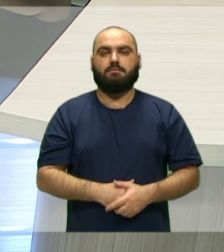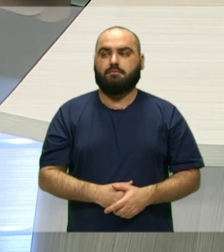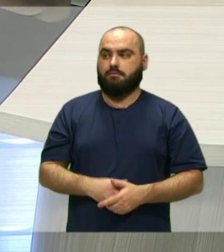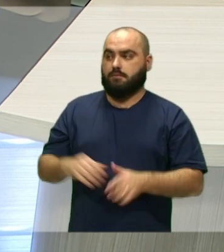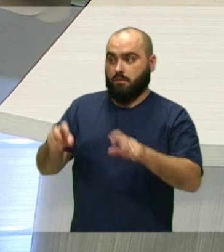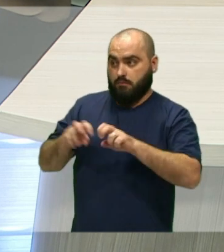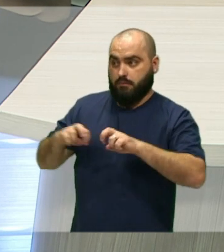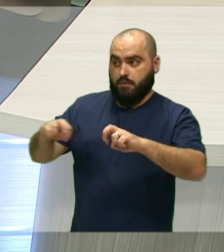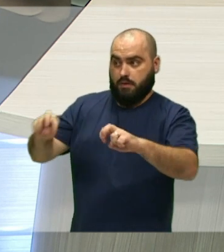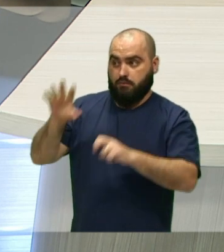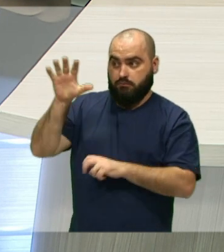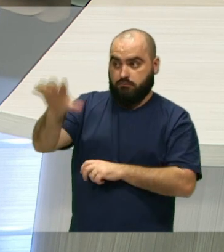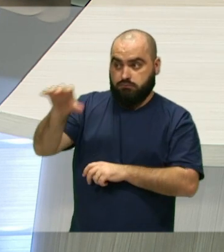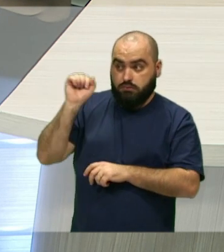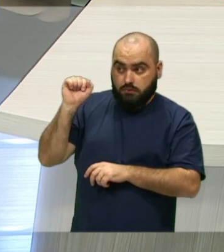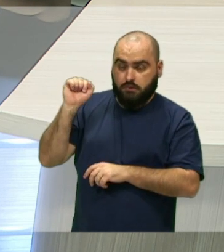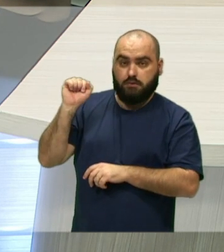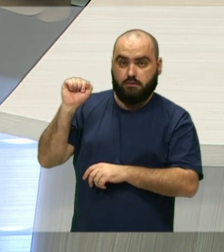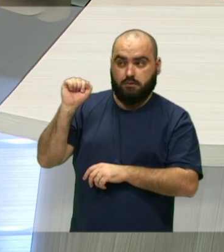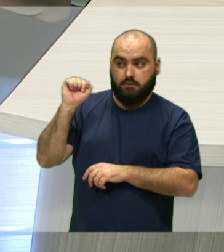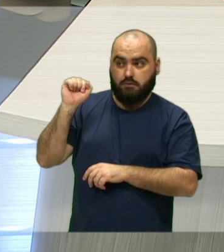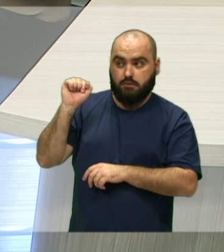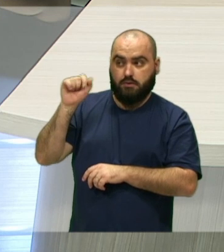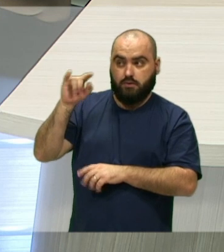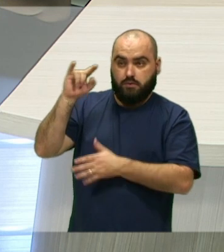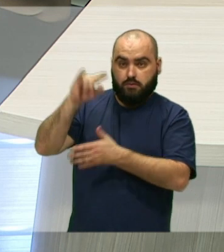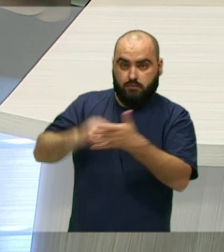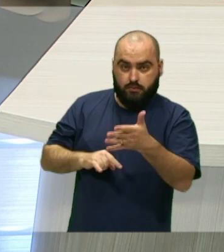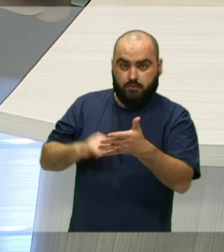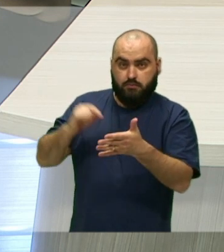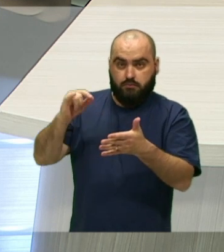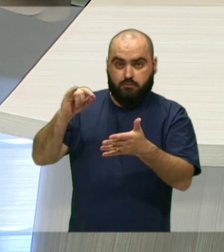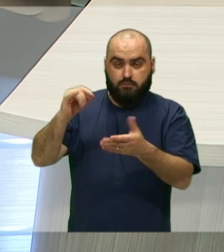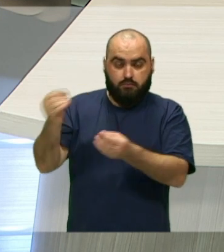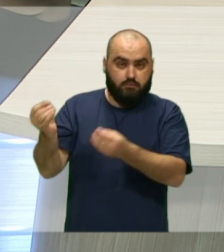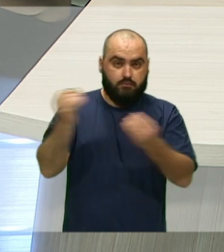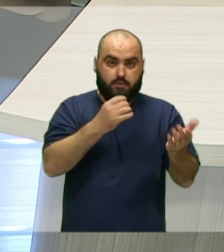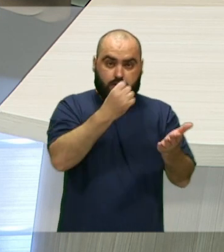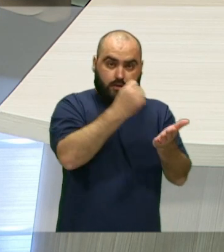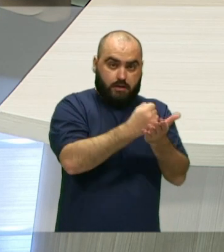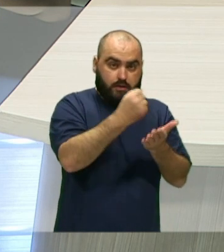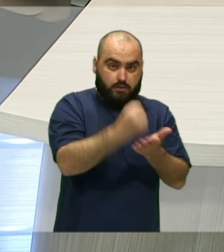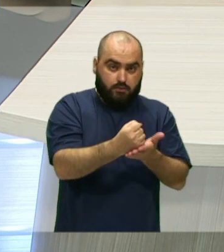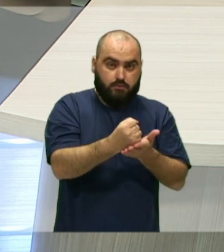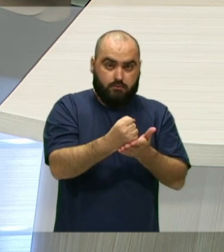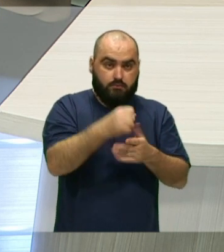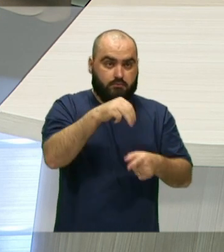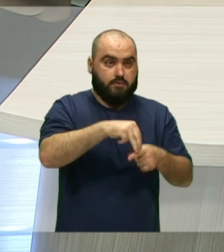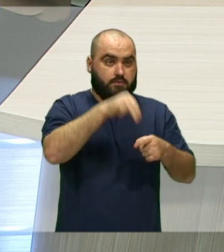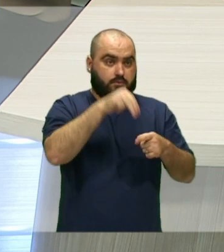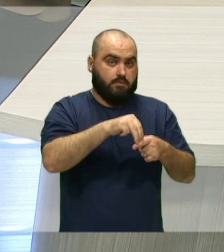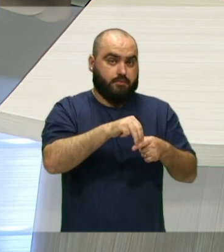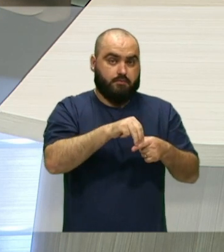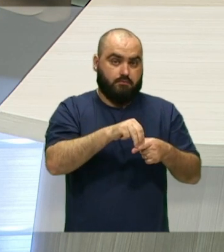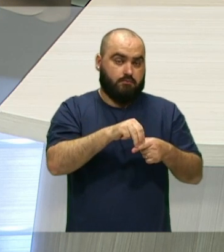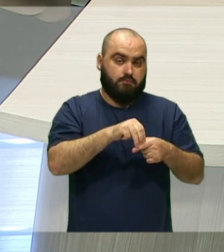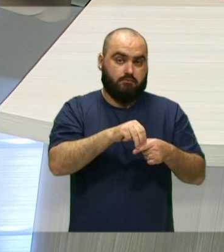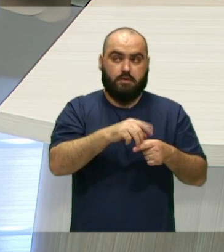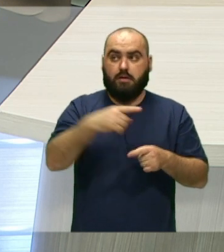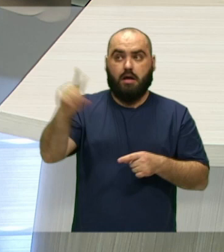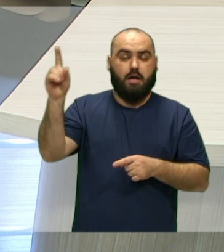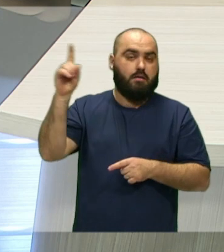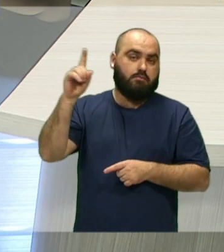faz esse link né busca o documento esse documento é enviado pelo pelo cartório do outro município que pode ser lá eh no